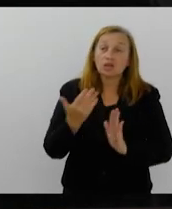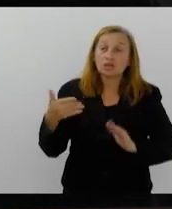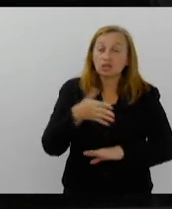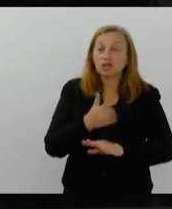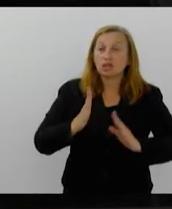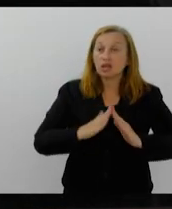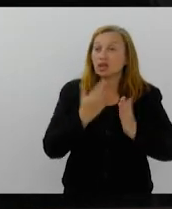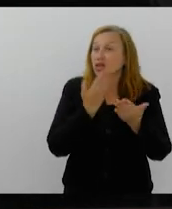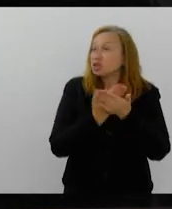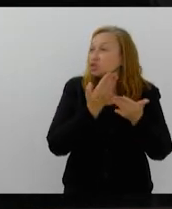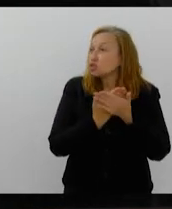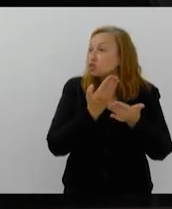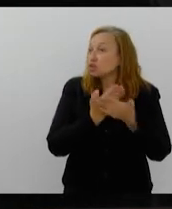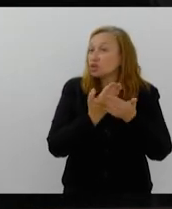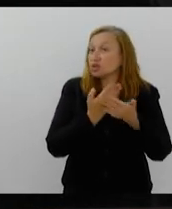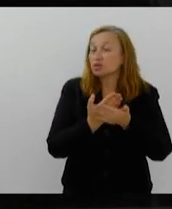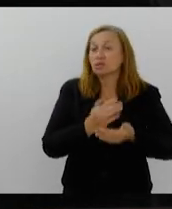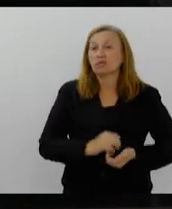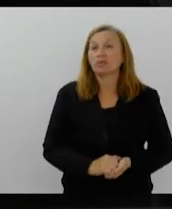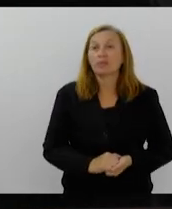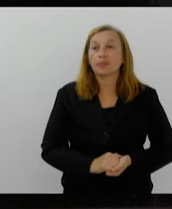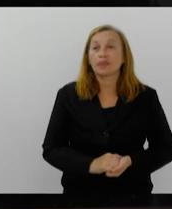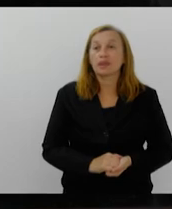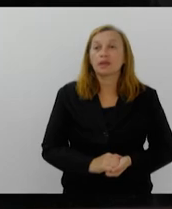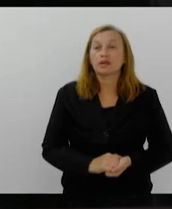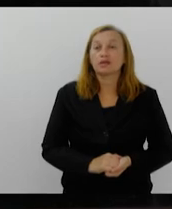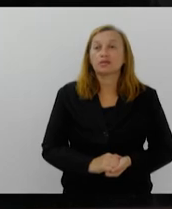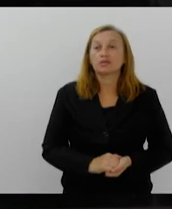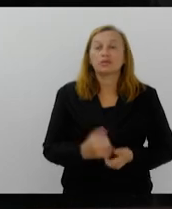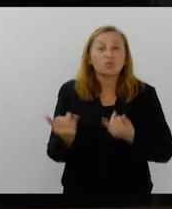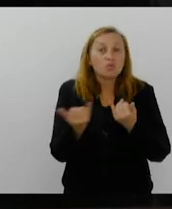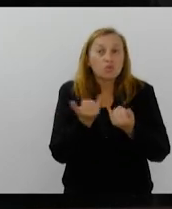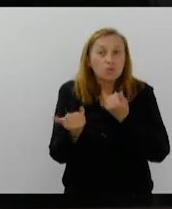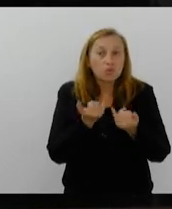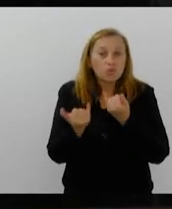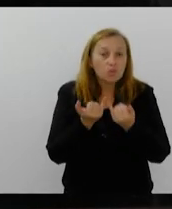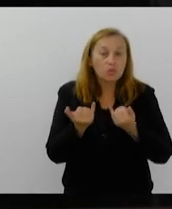estudando incessantemente, depurando os dados,